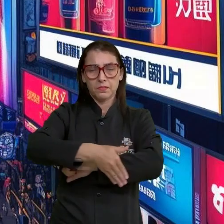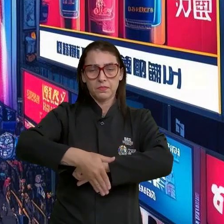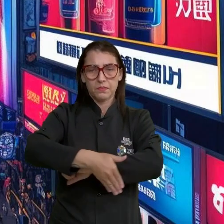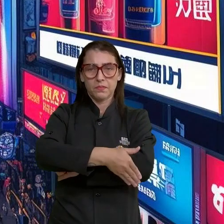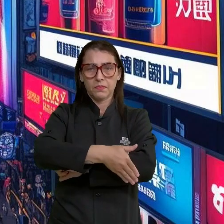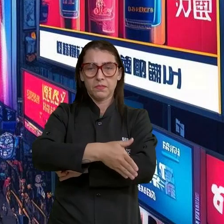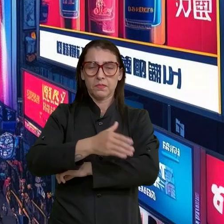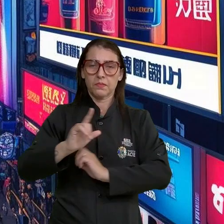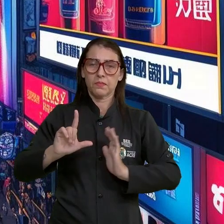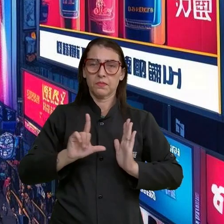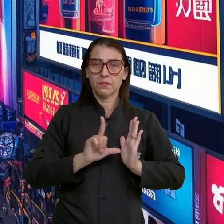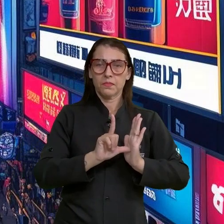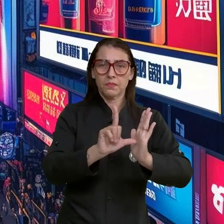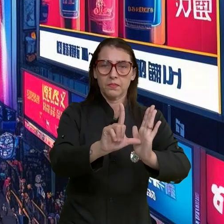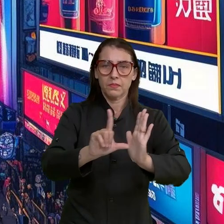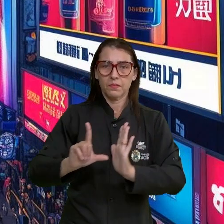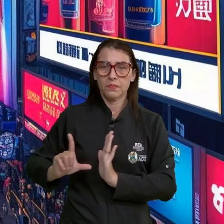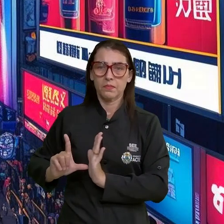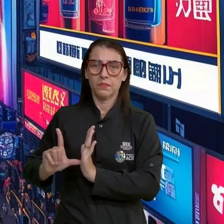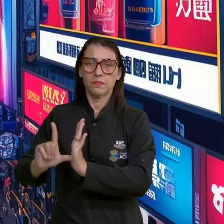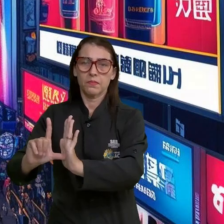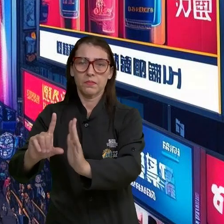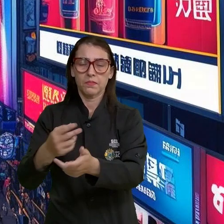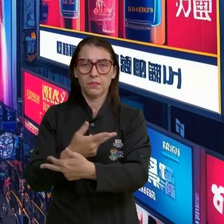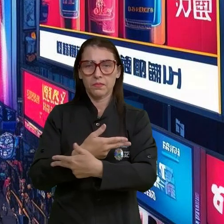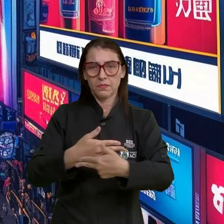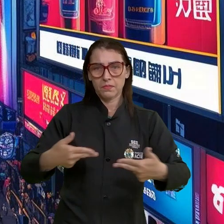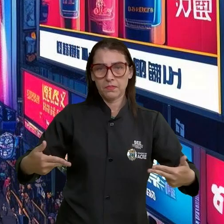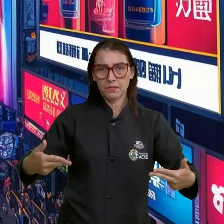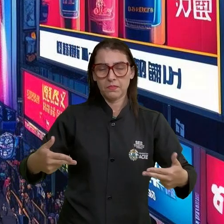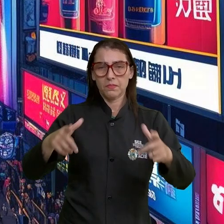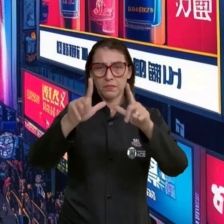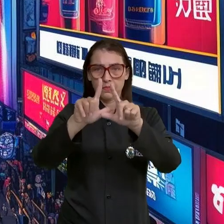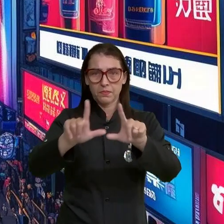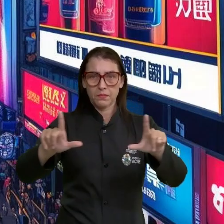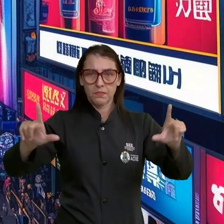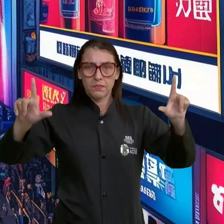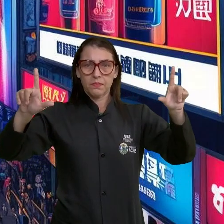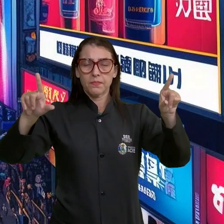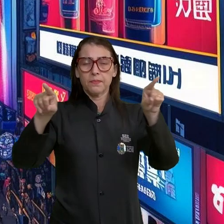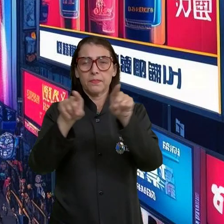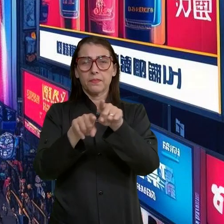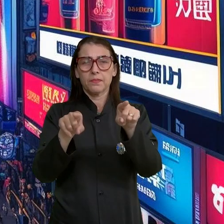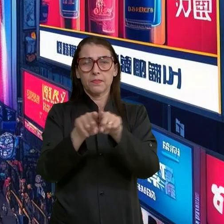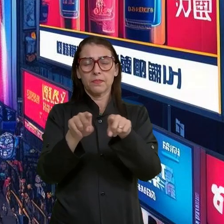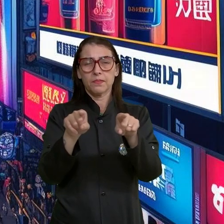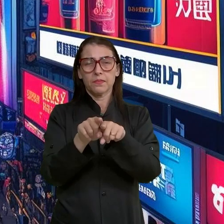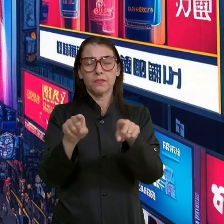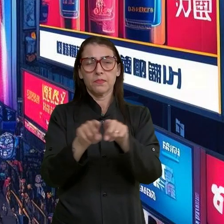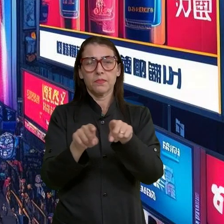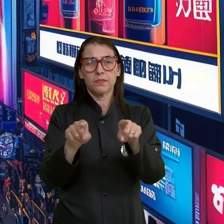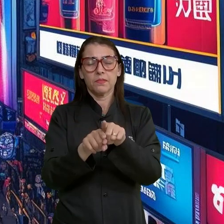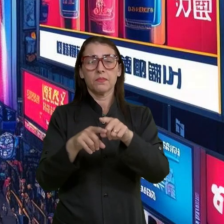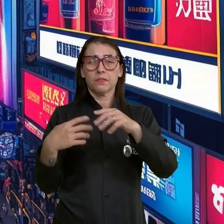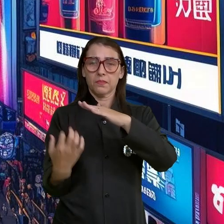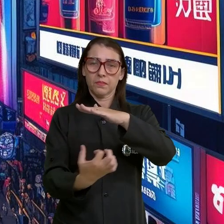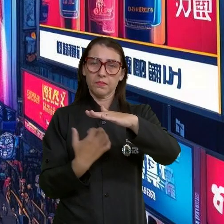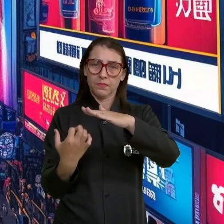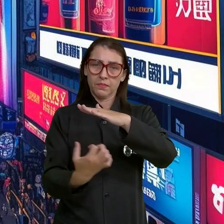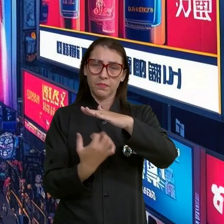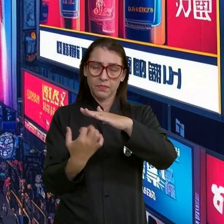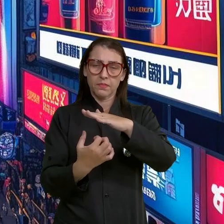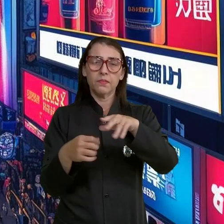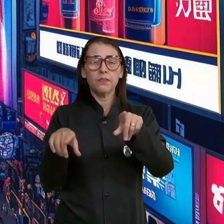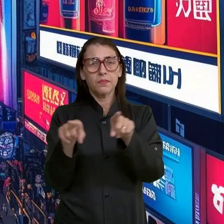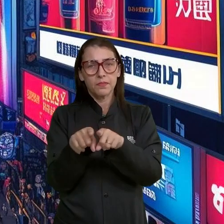nessas ruas a gente tem vários outdoors, a gente tem várias empresas, a gente